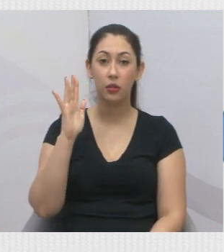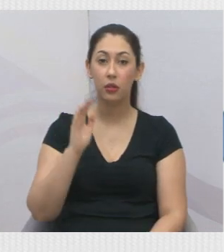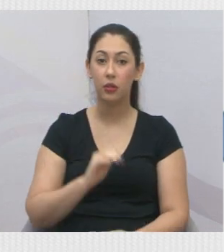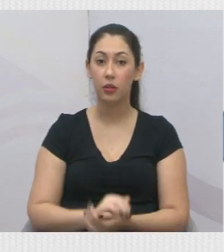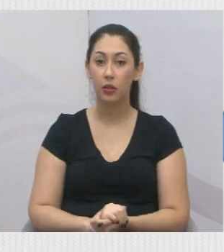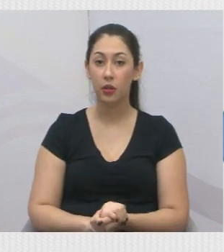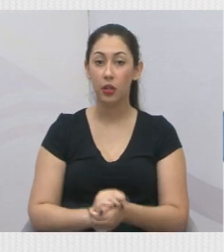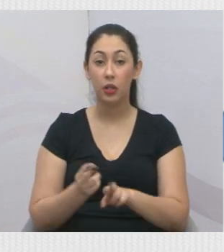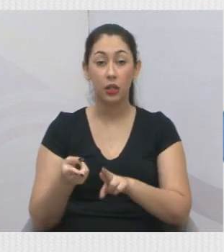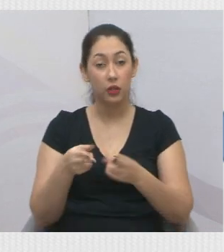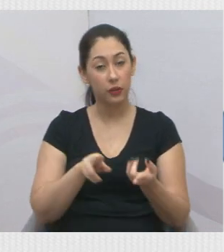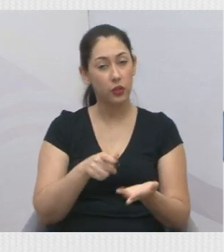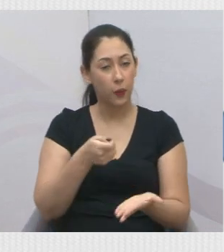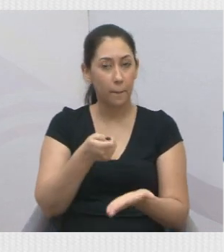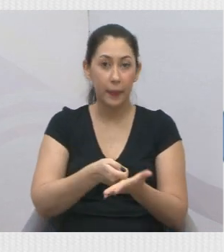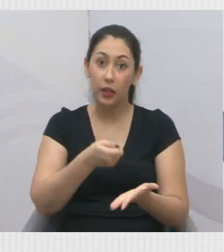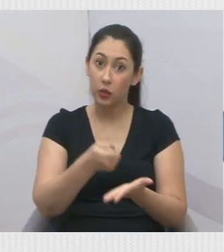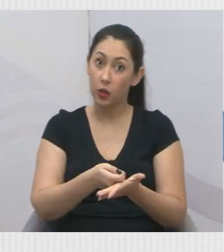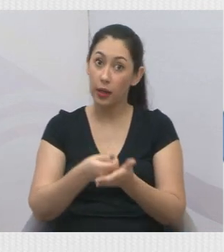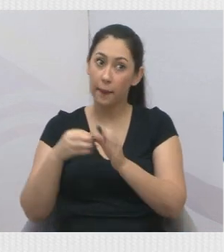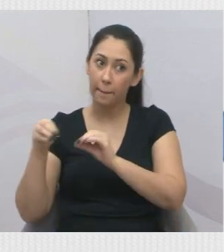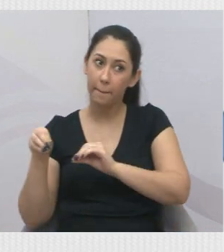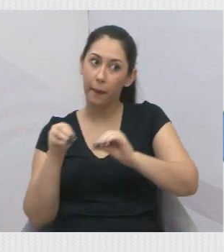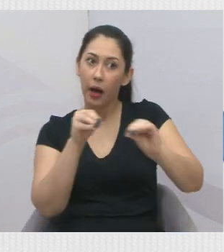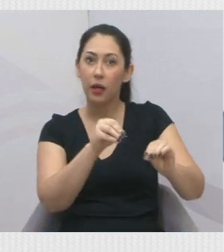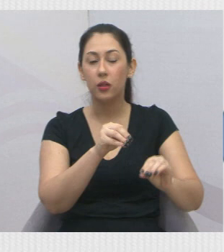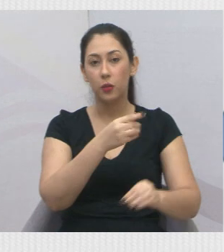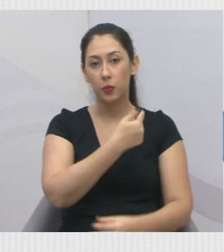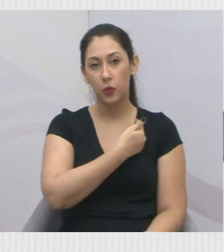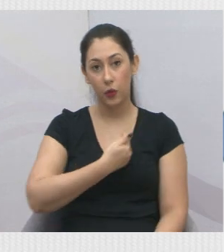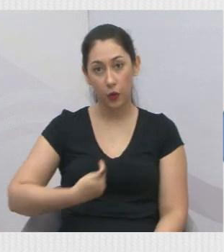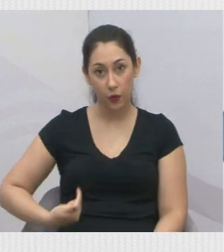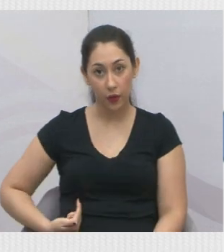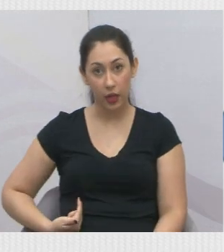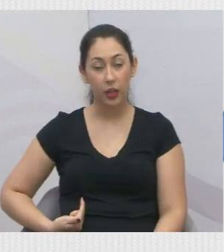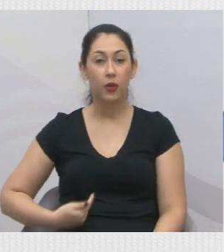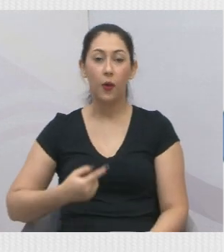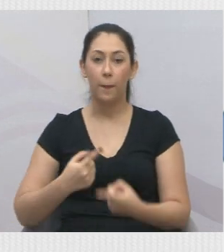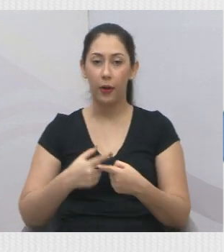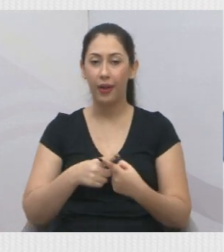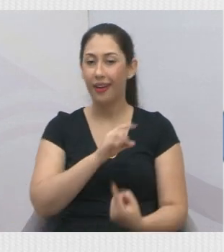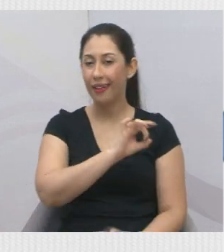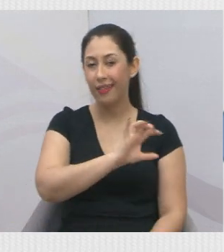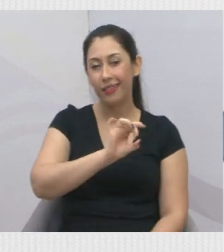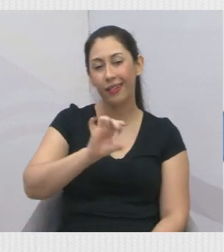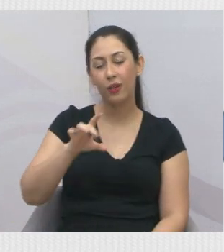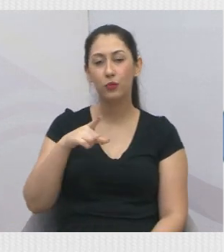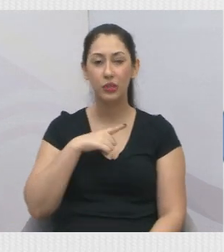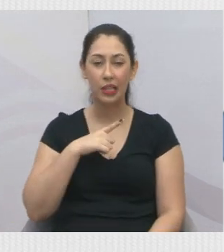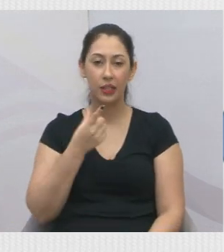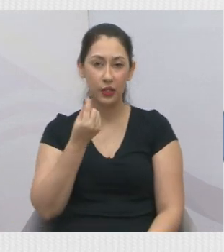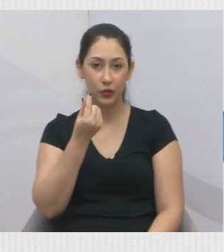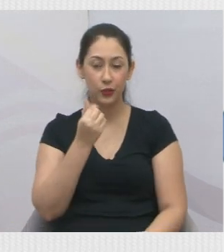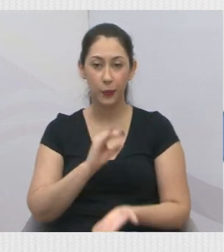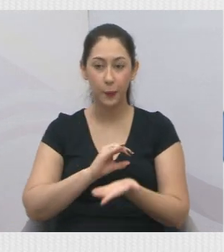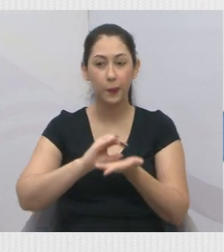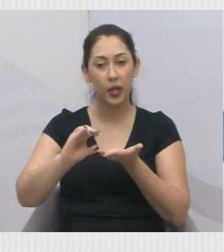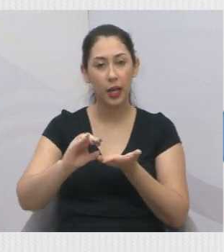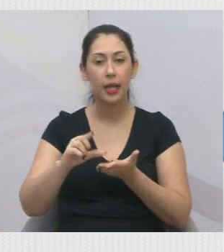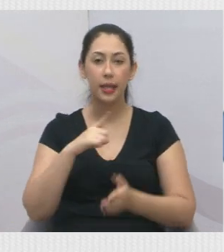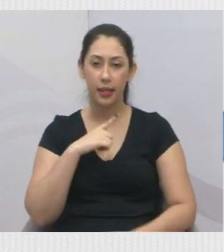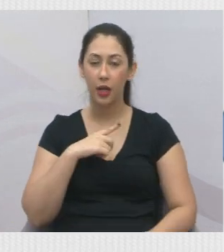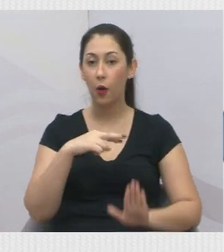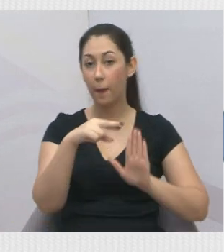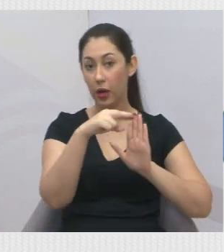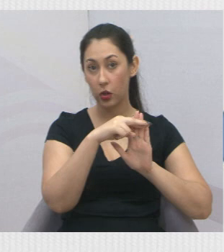as transferências obrigatórias da União relativas às emendas individuais. Isso aqui é uma normativa do STN